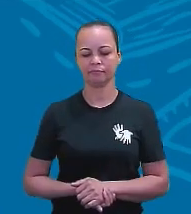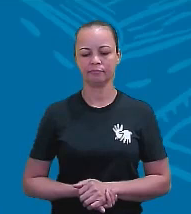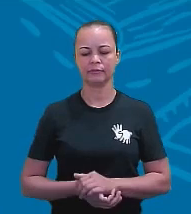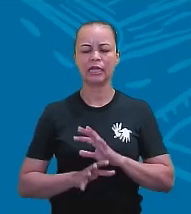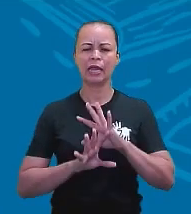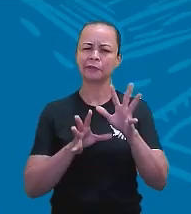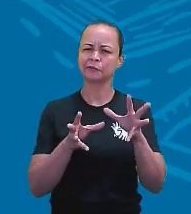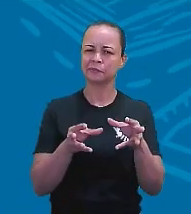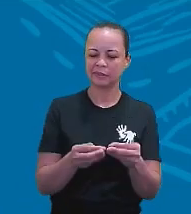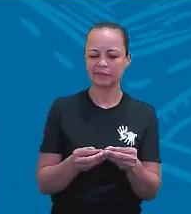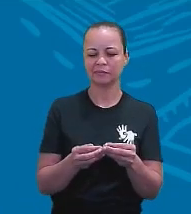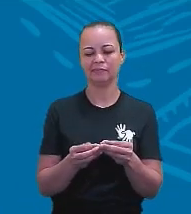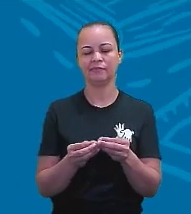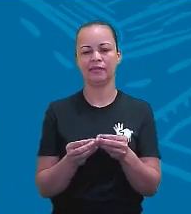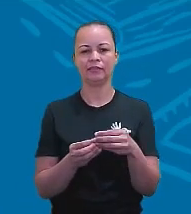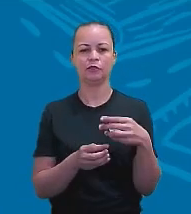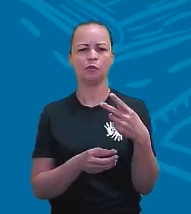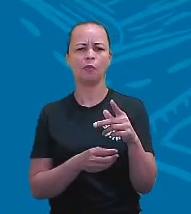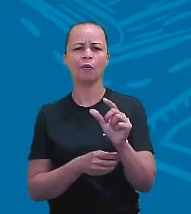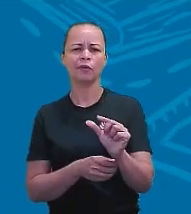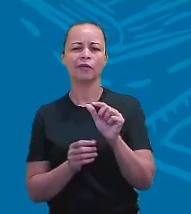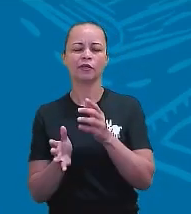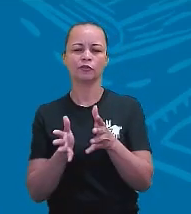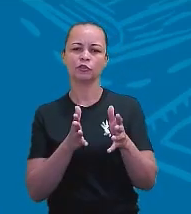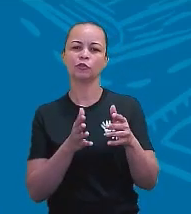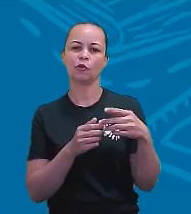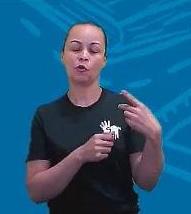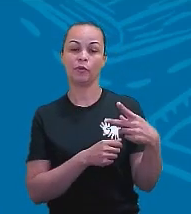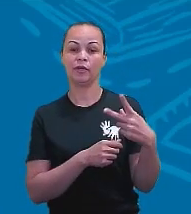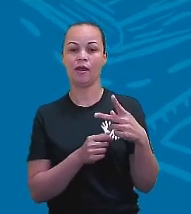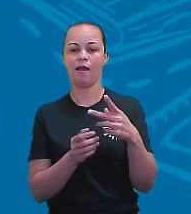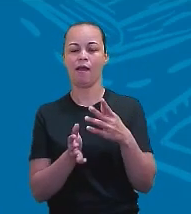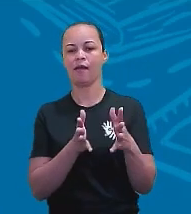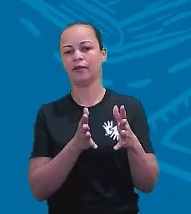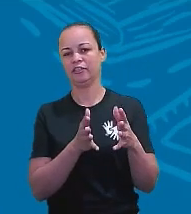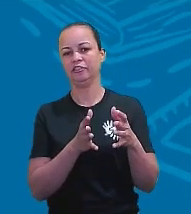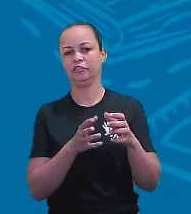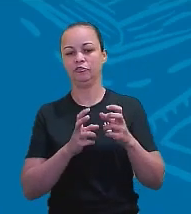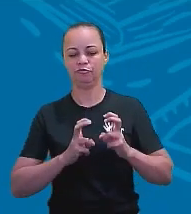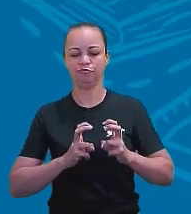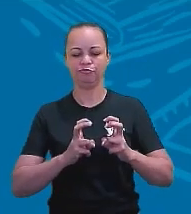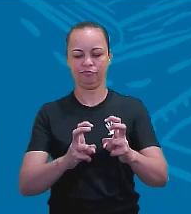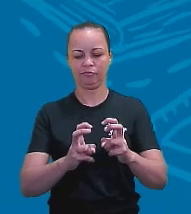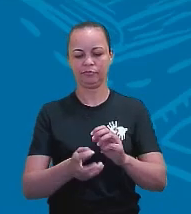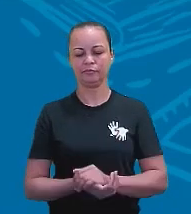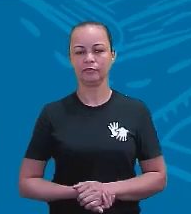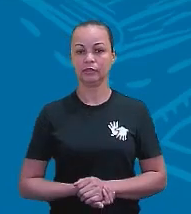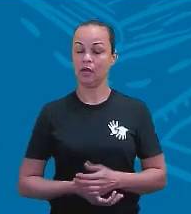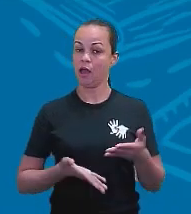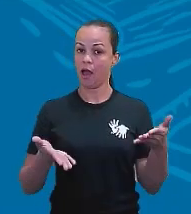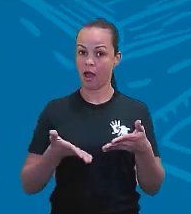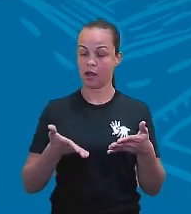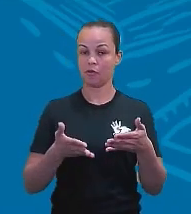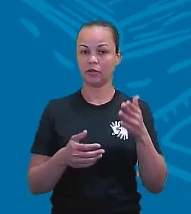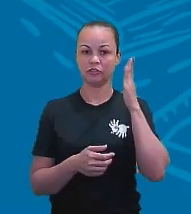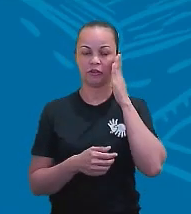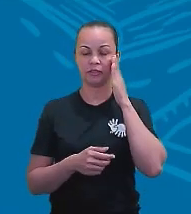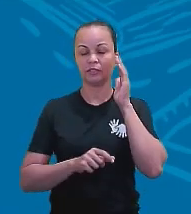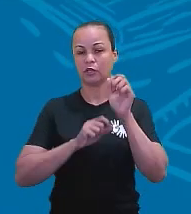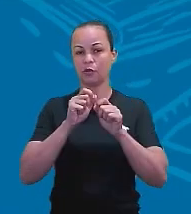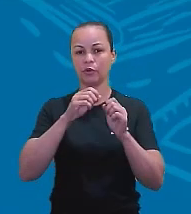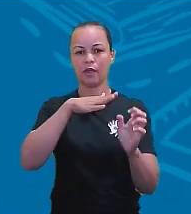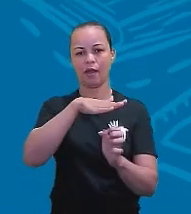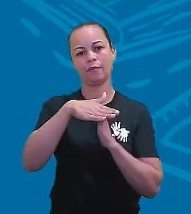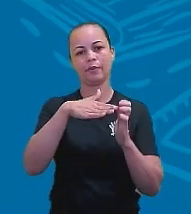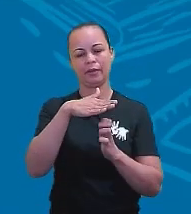resumidamente, um pouquinho aí da história sobre a estação e das ferrovias. Agora a gente vem para quem? Para a empresa, porque o nosso foco aqui